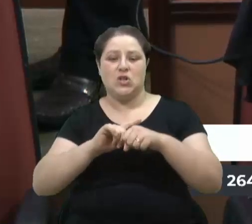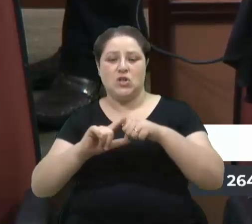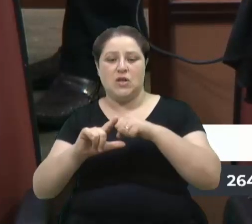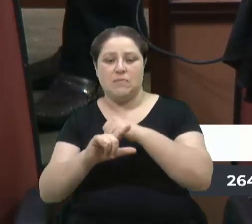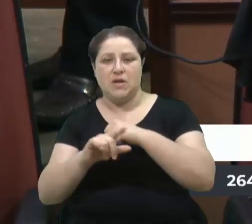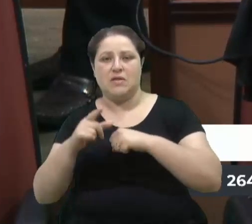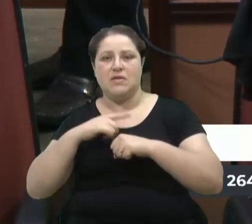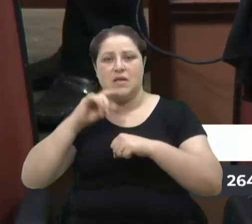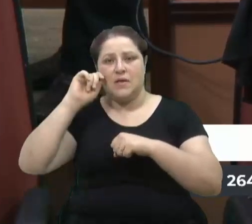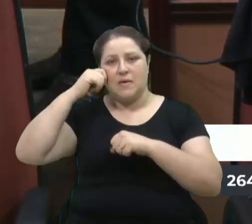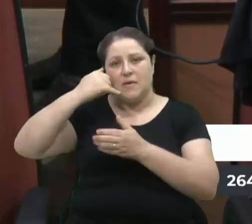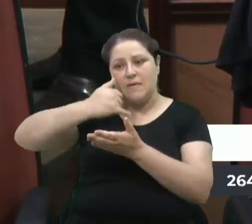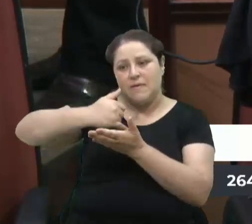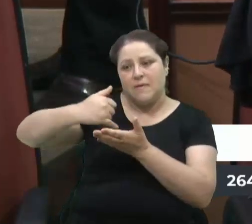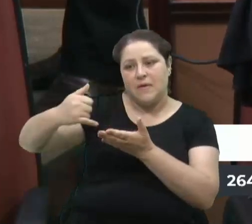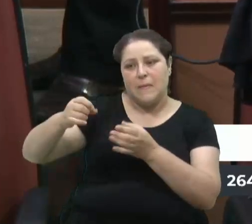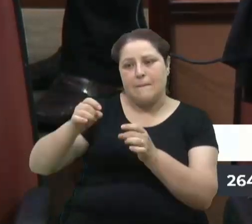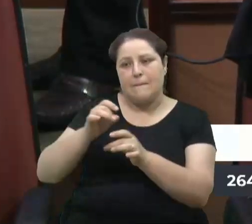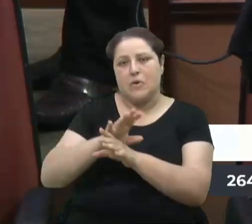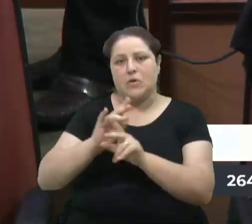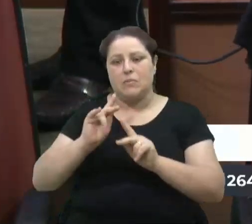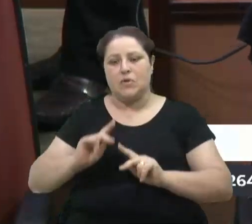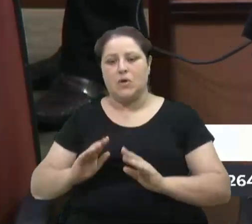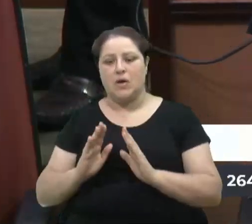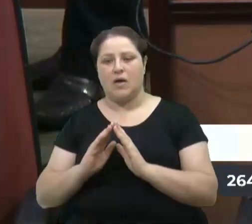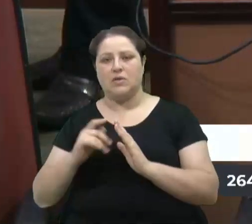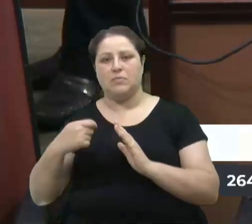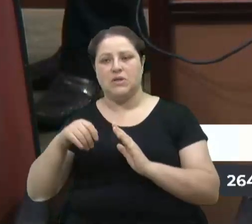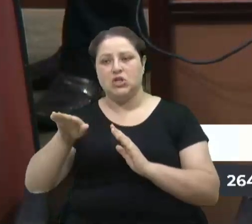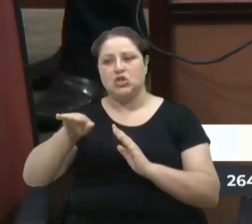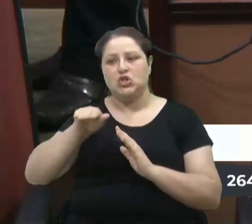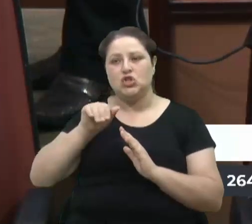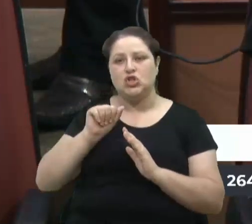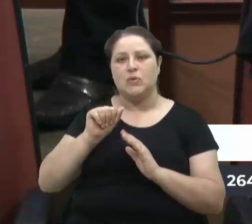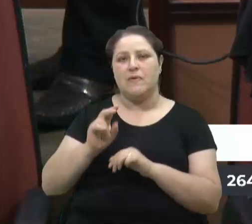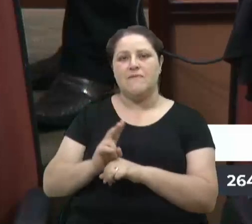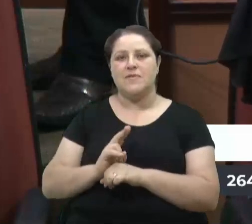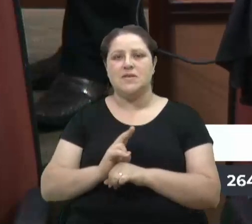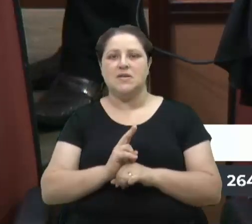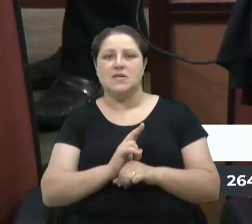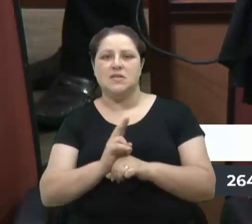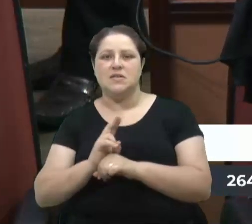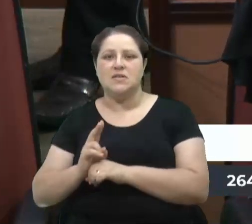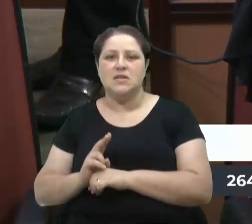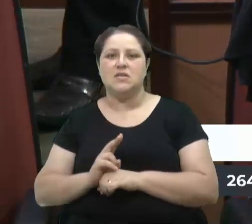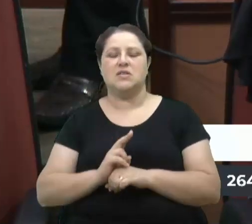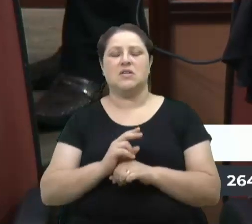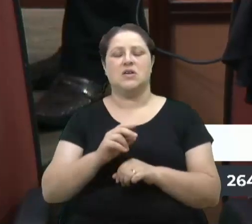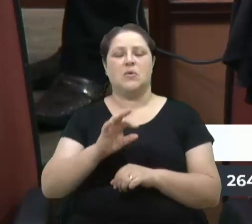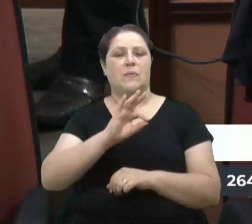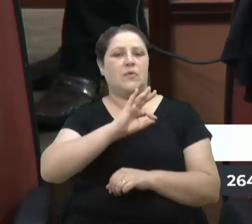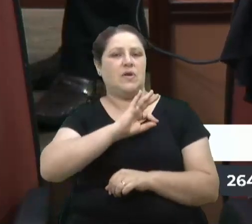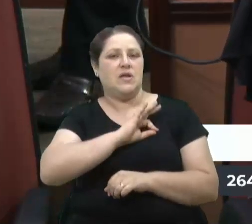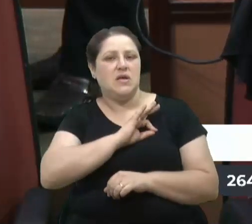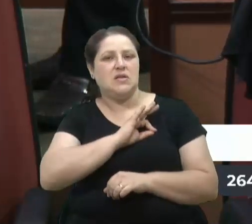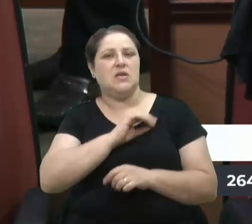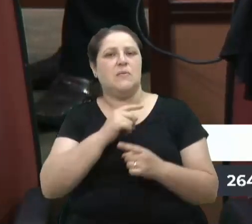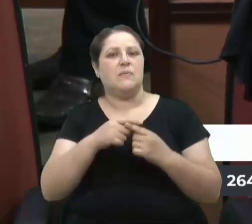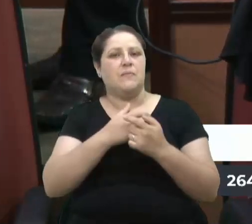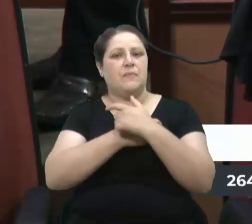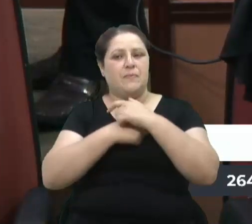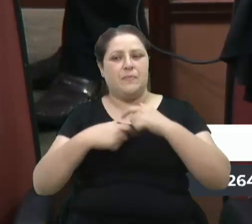asfalto pronto, e que os moradores têm que chamar, né, a fiscalização de trânsito, brigada militar, porque estão